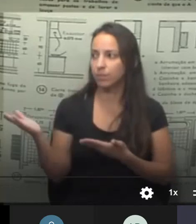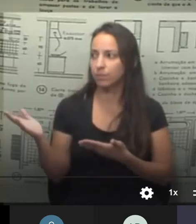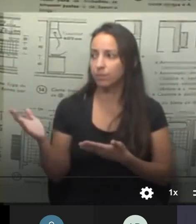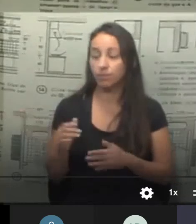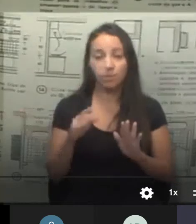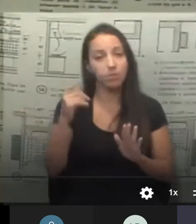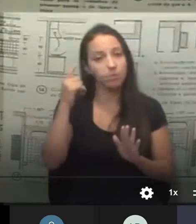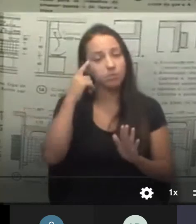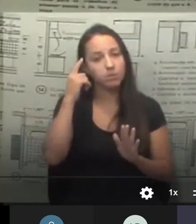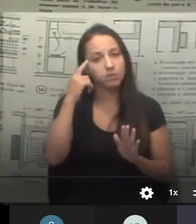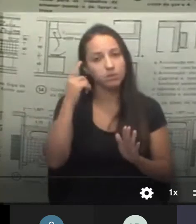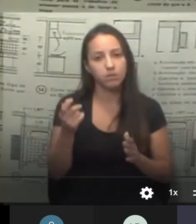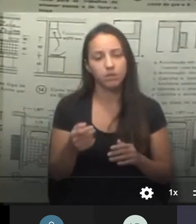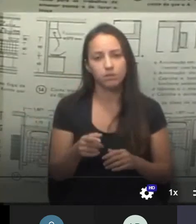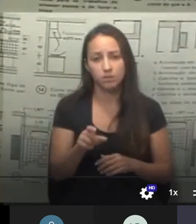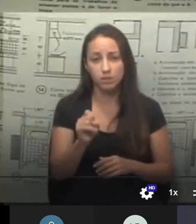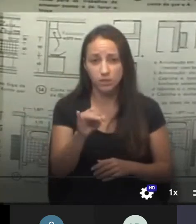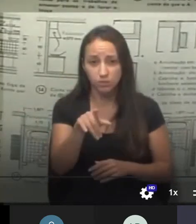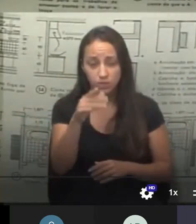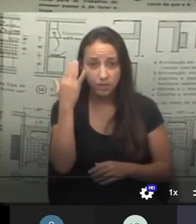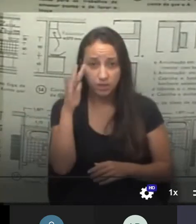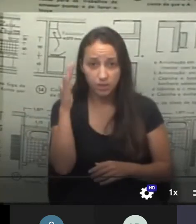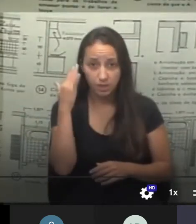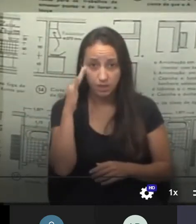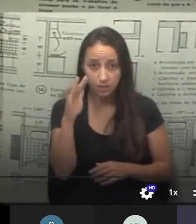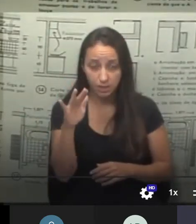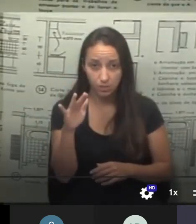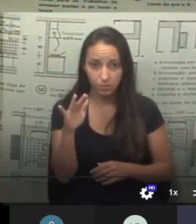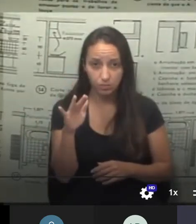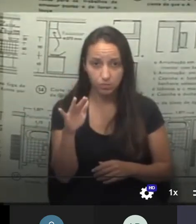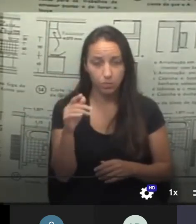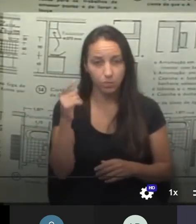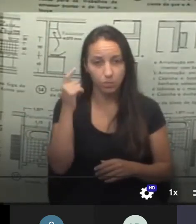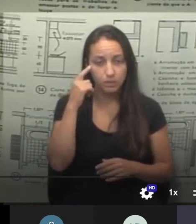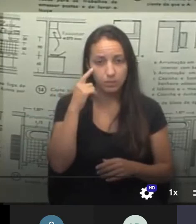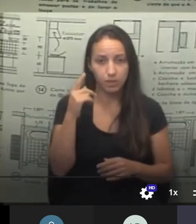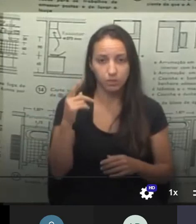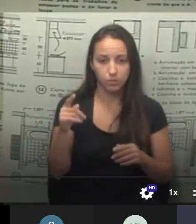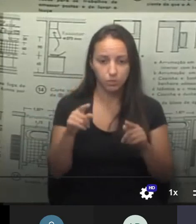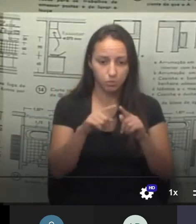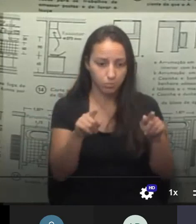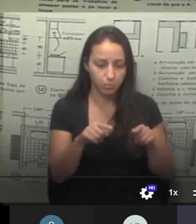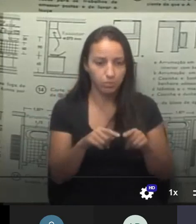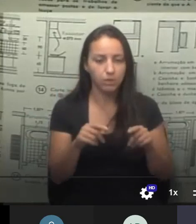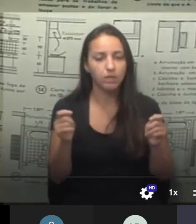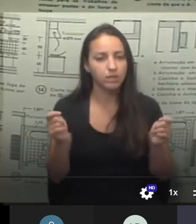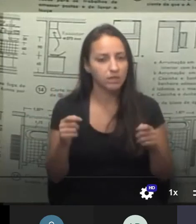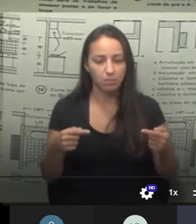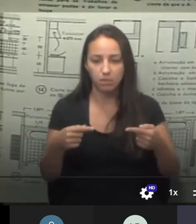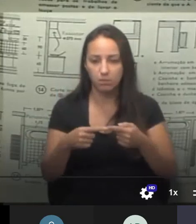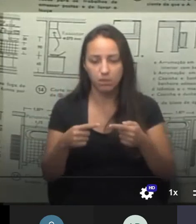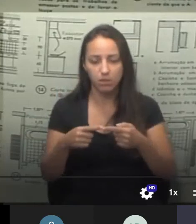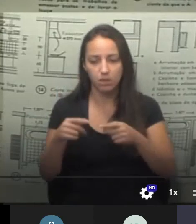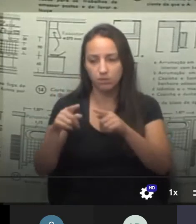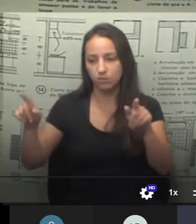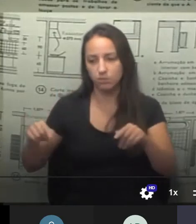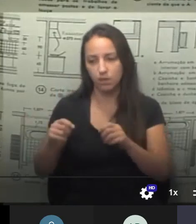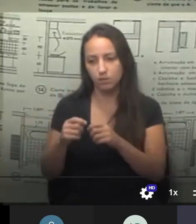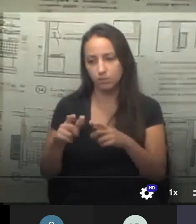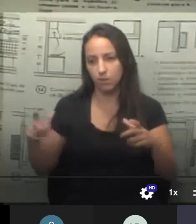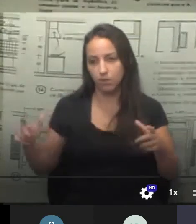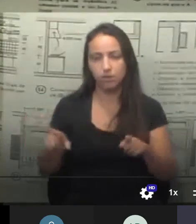mas o pensamento, se você tiver entendido, o pensamento no espaço pequeno, o pensamento no espaço grande é a mesma